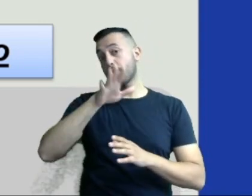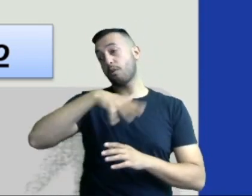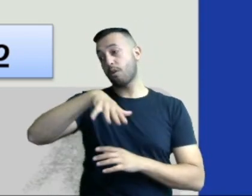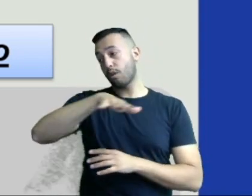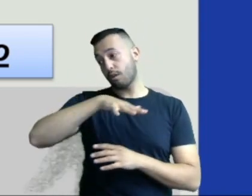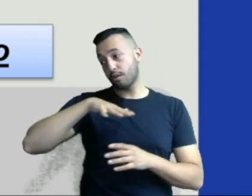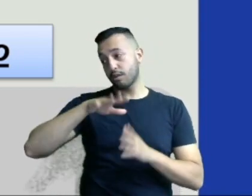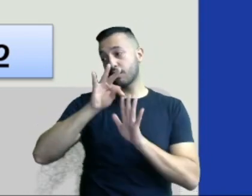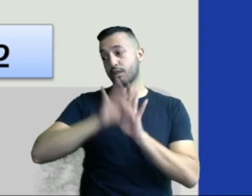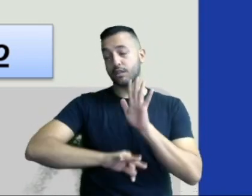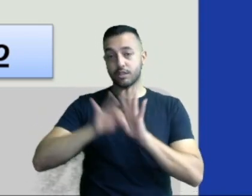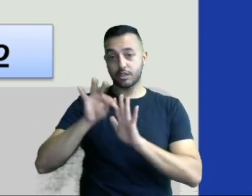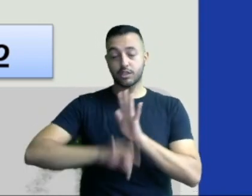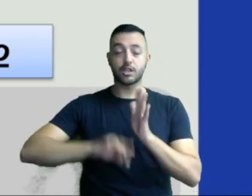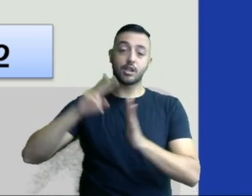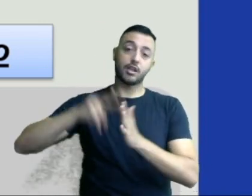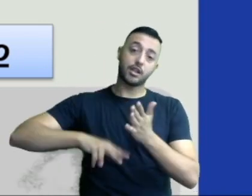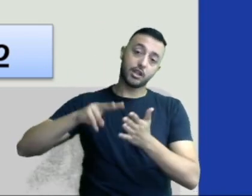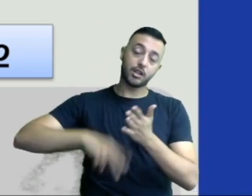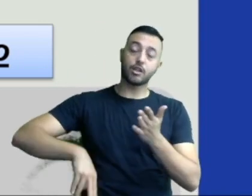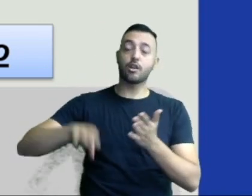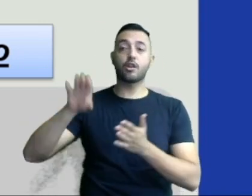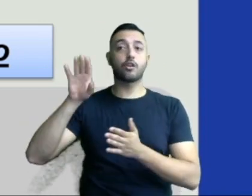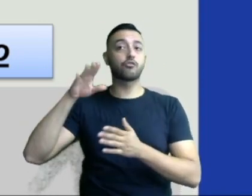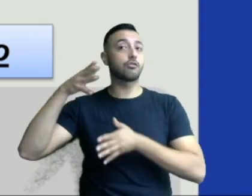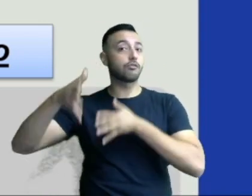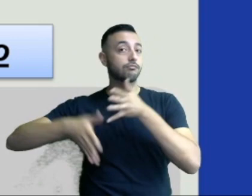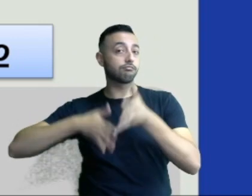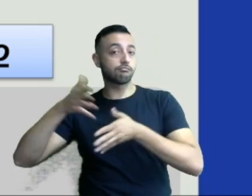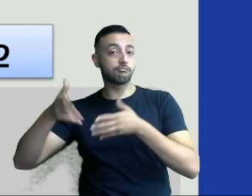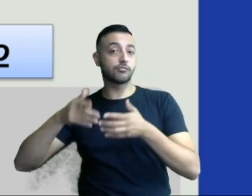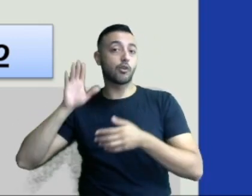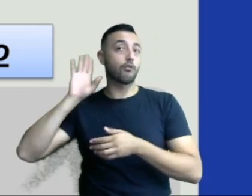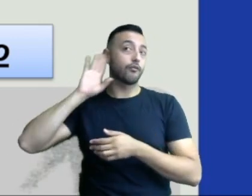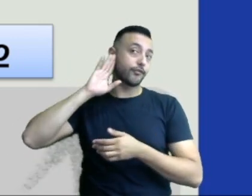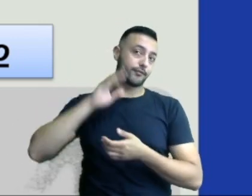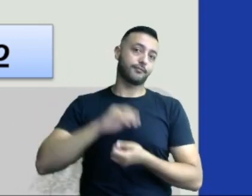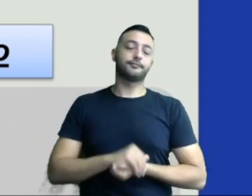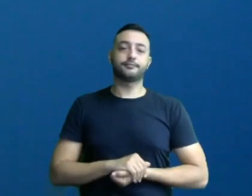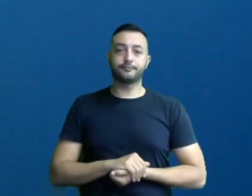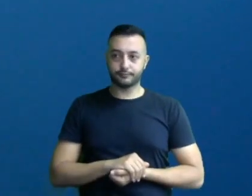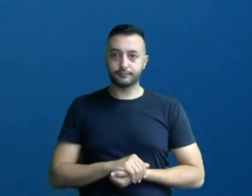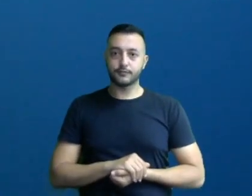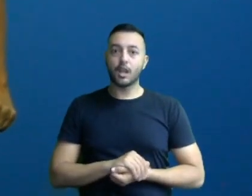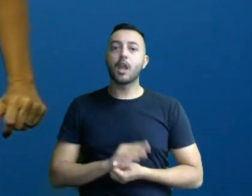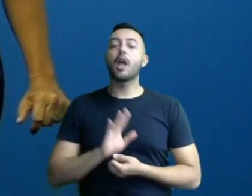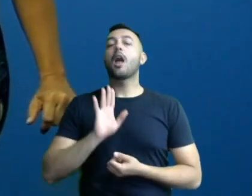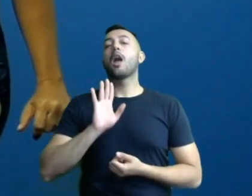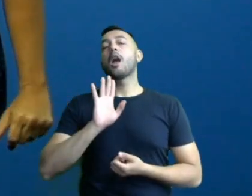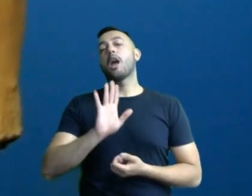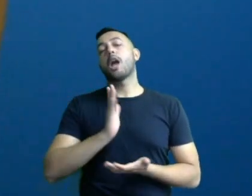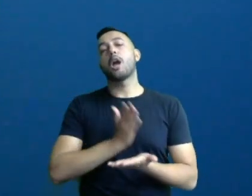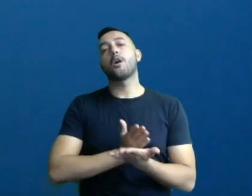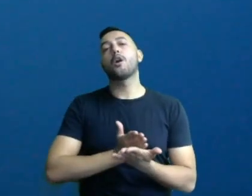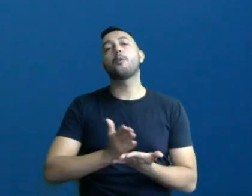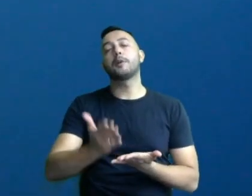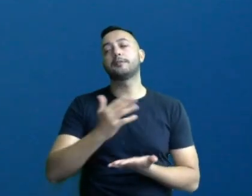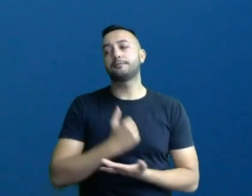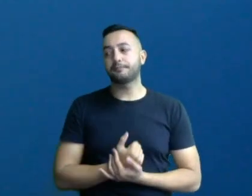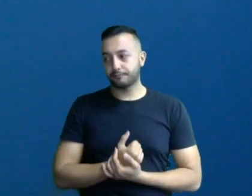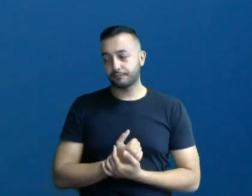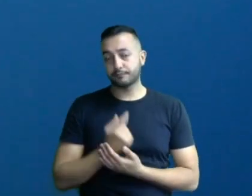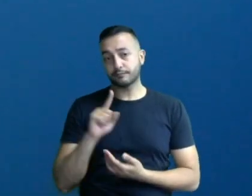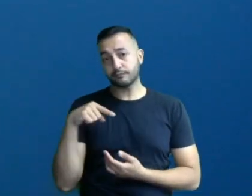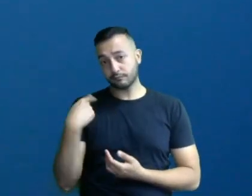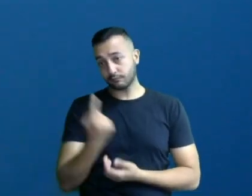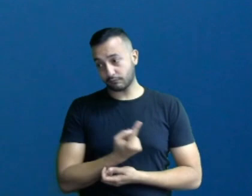global em textos lidos, ouvidos e sinalizados. Para começar,